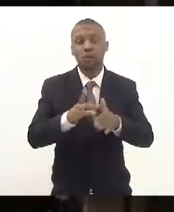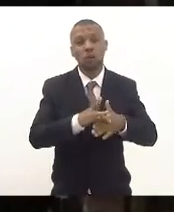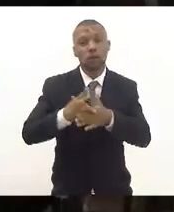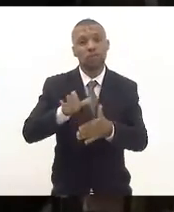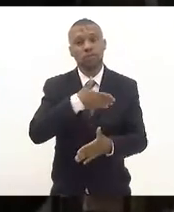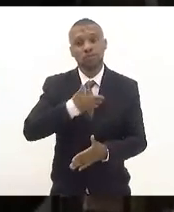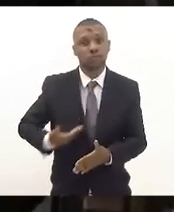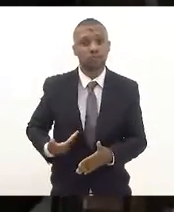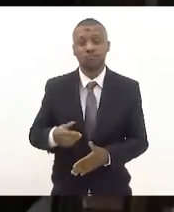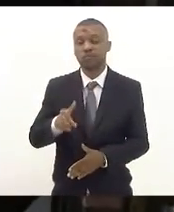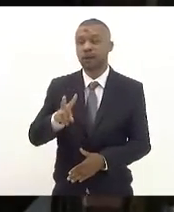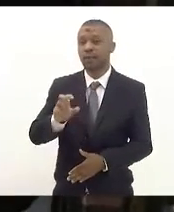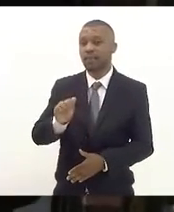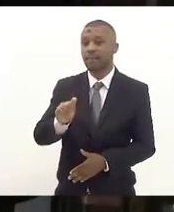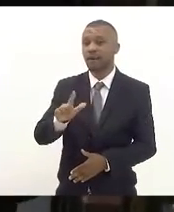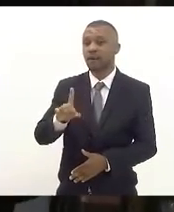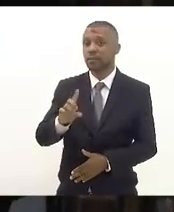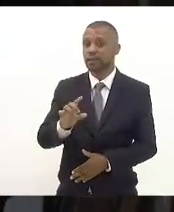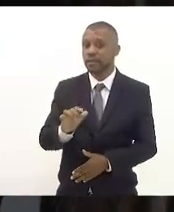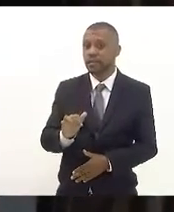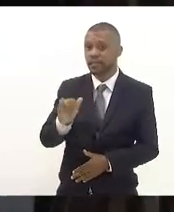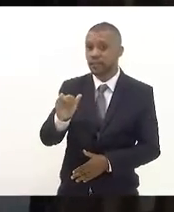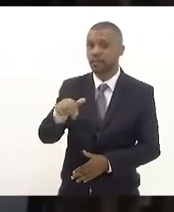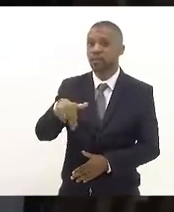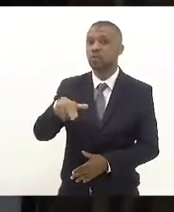líder de governo Valdecir Nunes